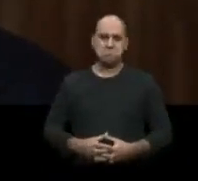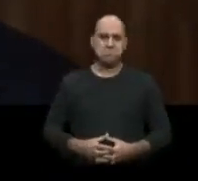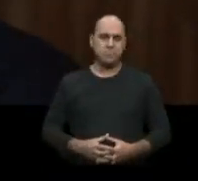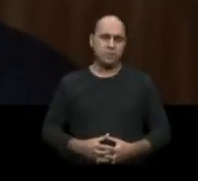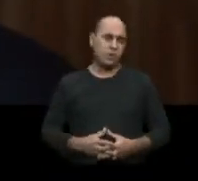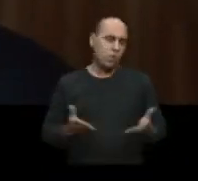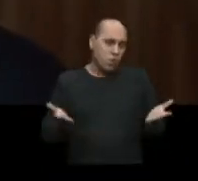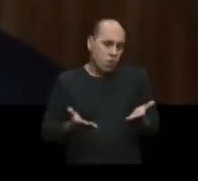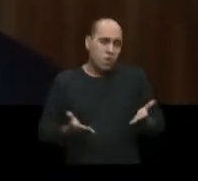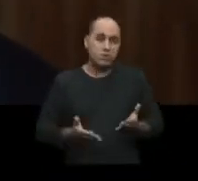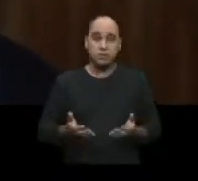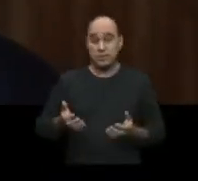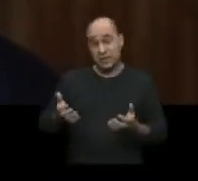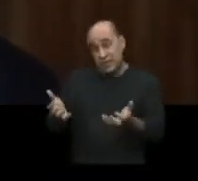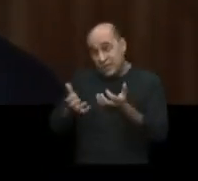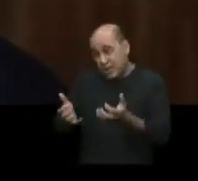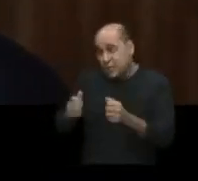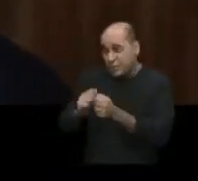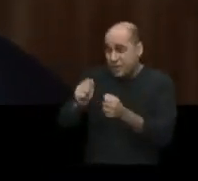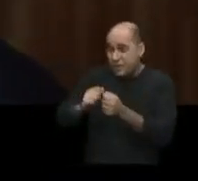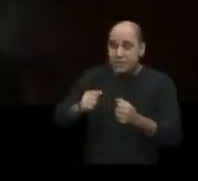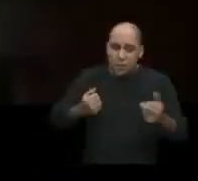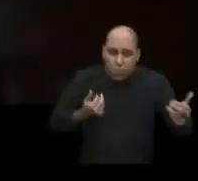queremos fazer o que ele teria feito.